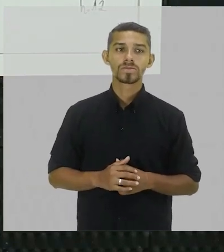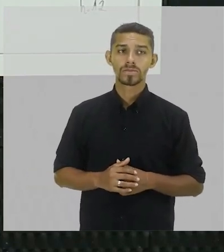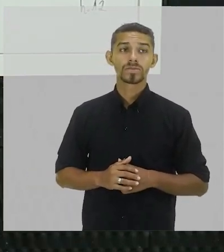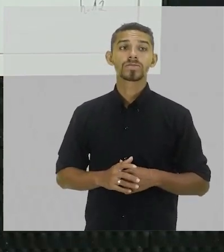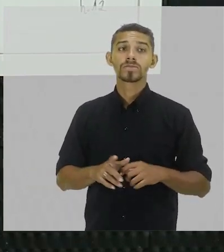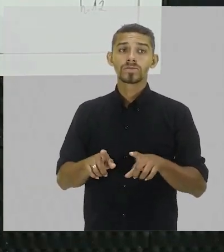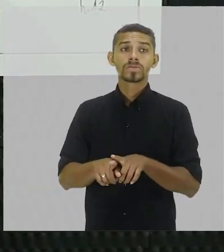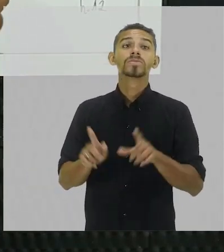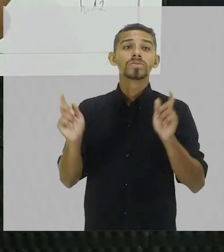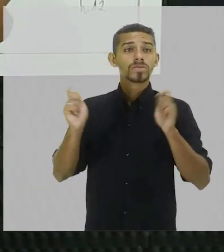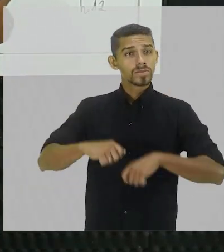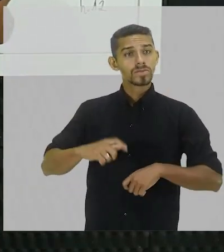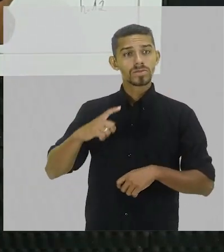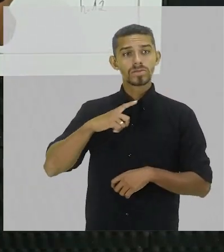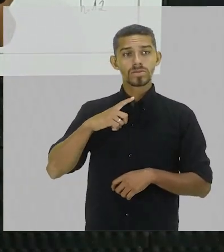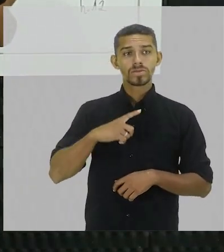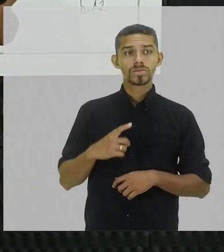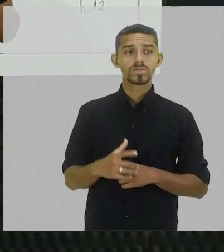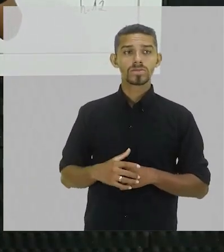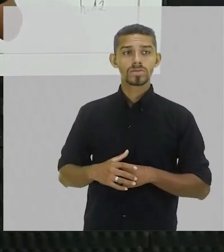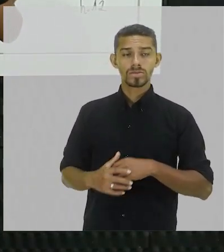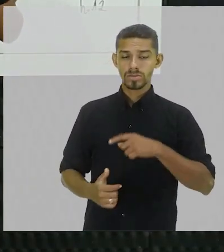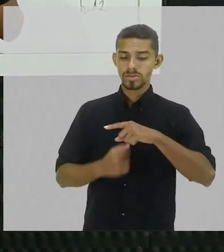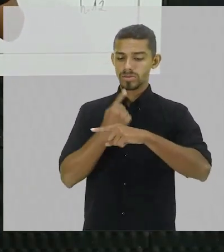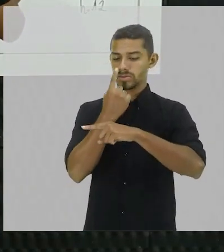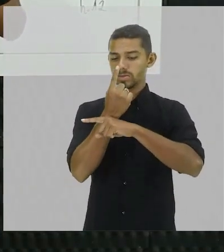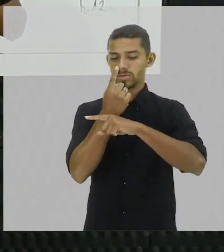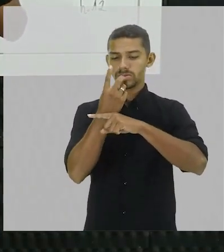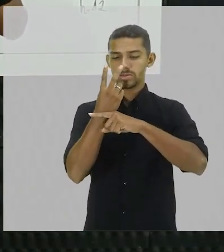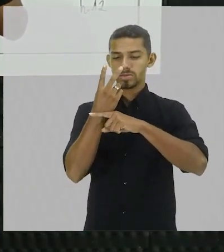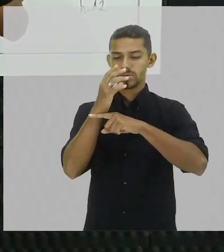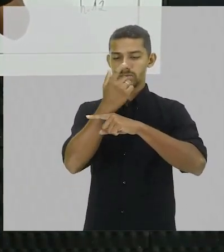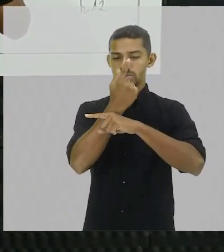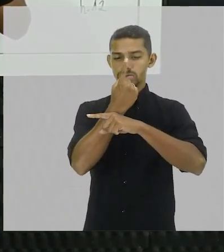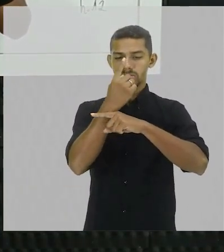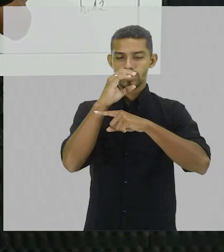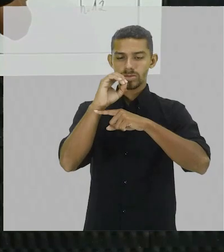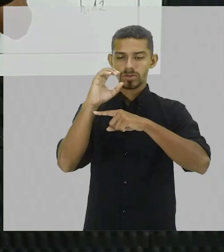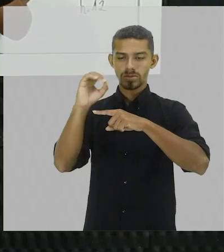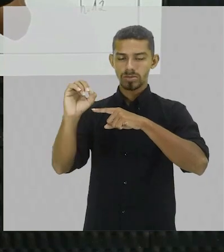estamos fazendo o quê? O volume do cone é 100π.